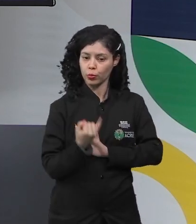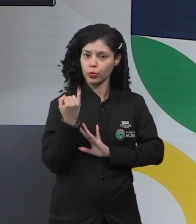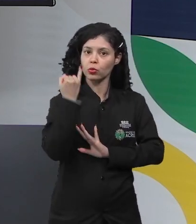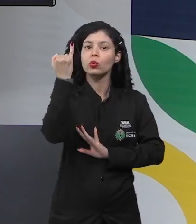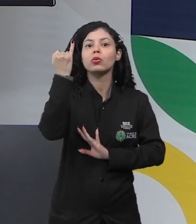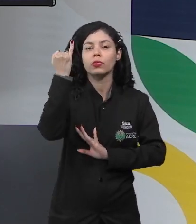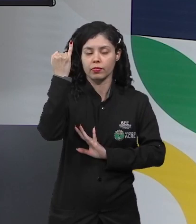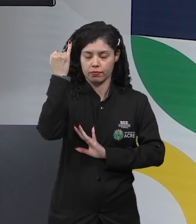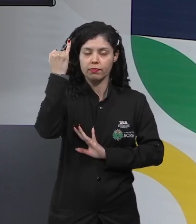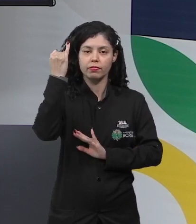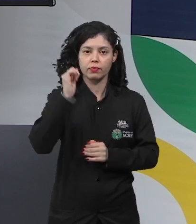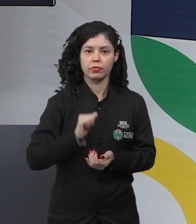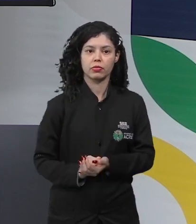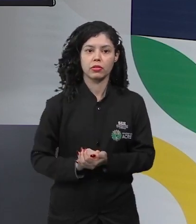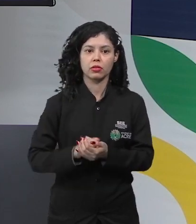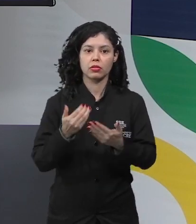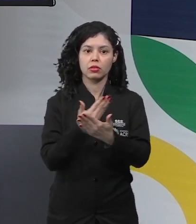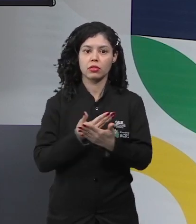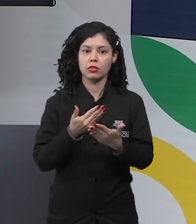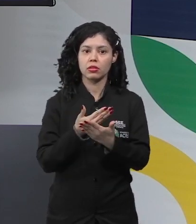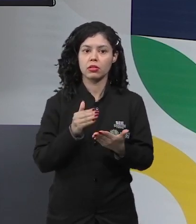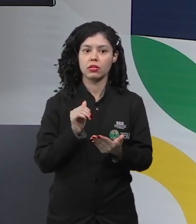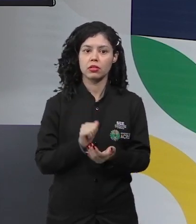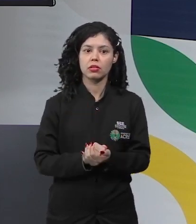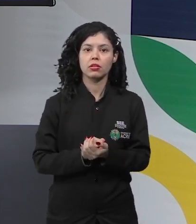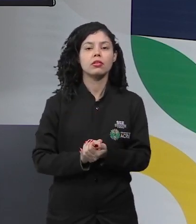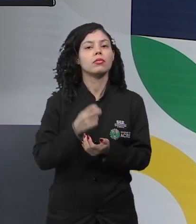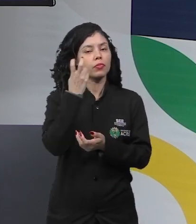importantes para lidar, né, uma técnica